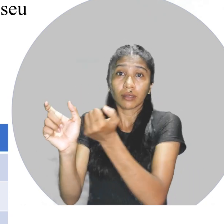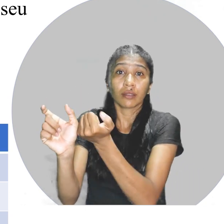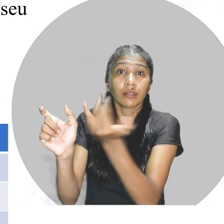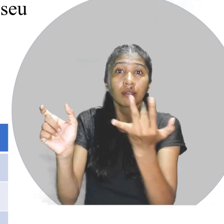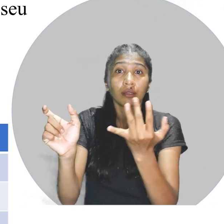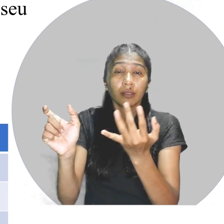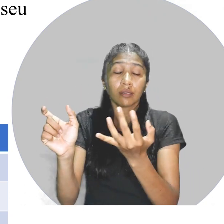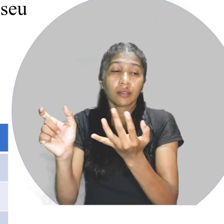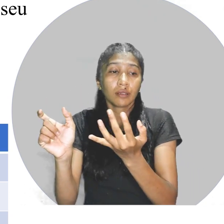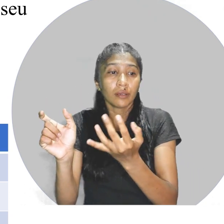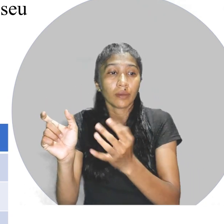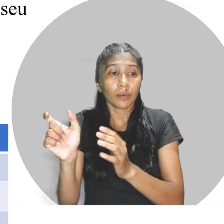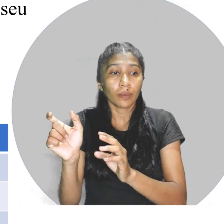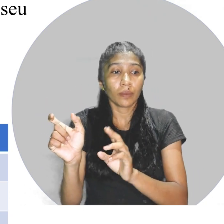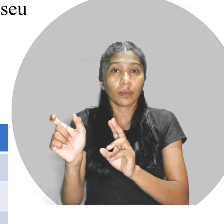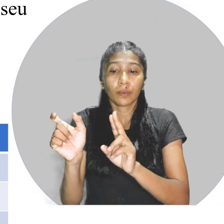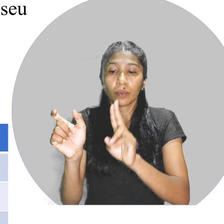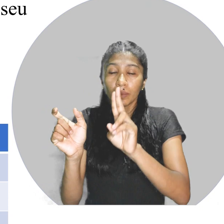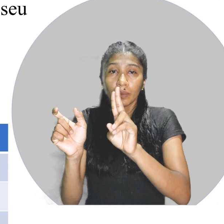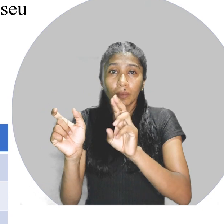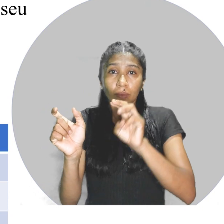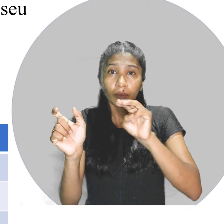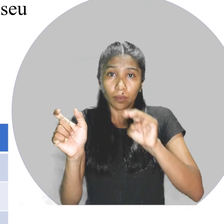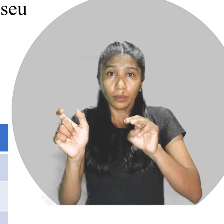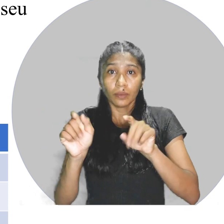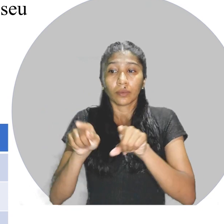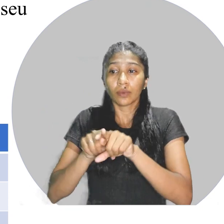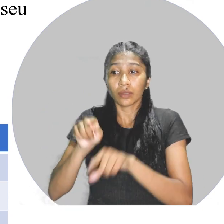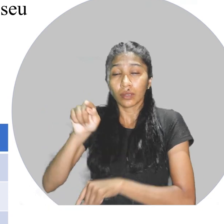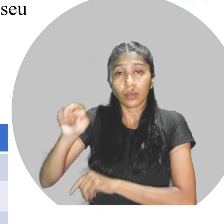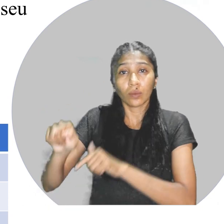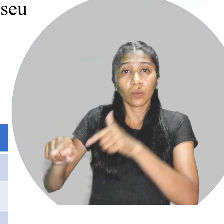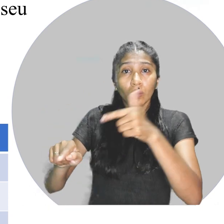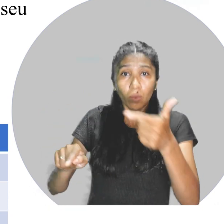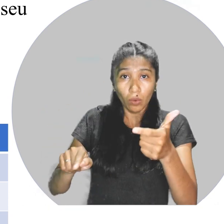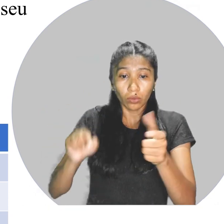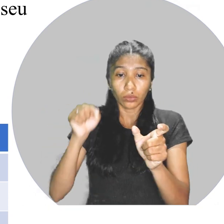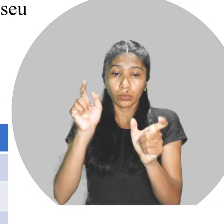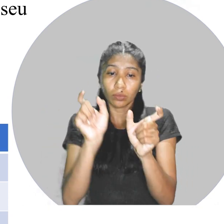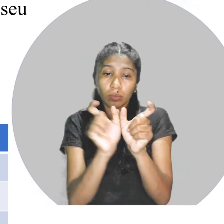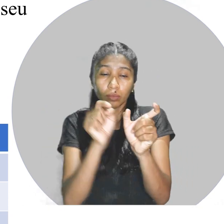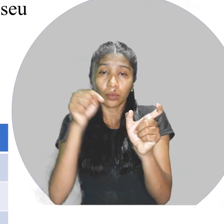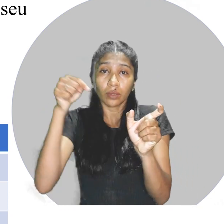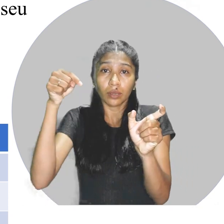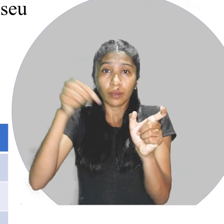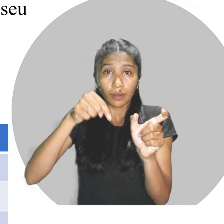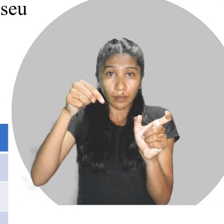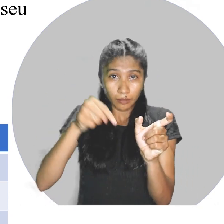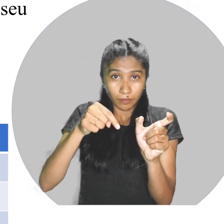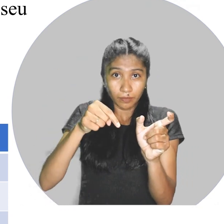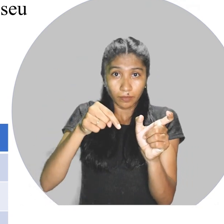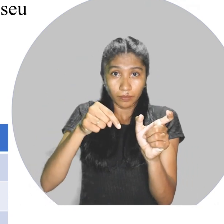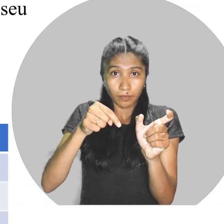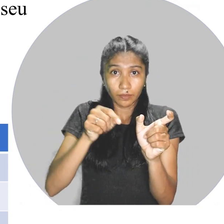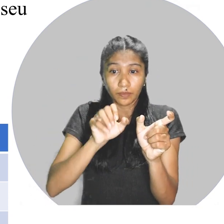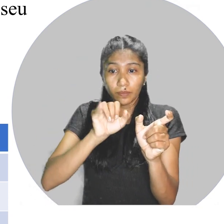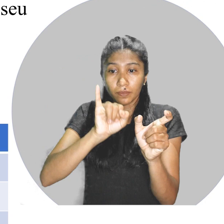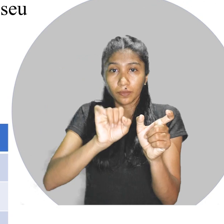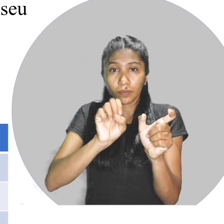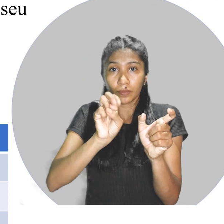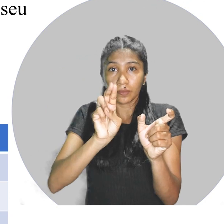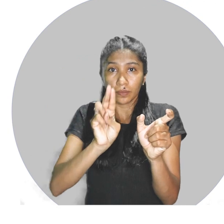é e já nos parisilábicos, o genitivo plural é